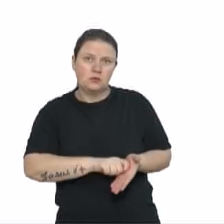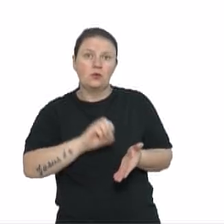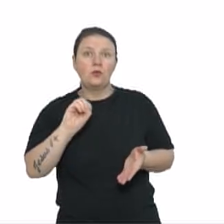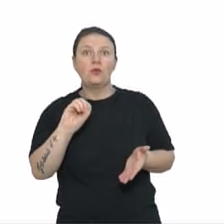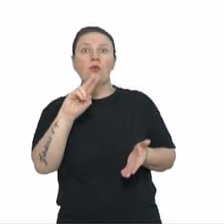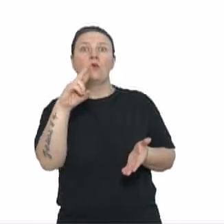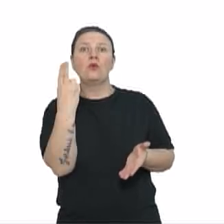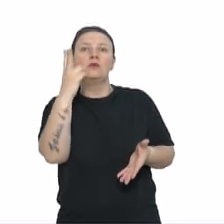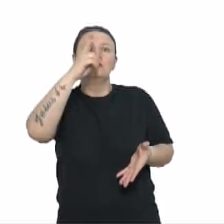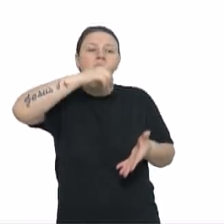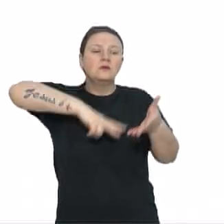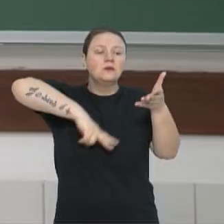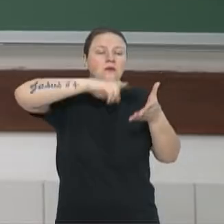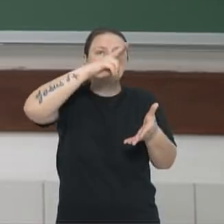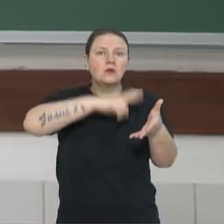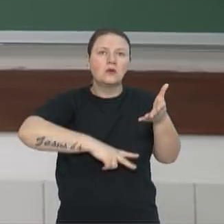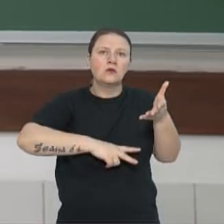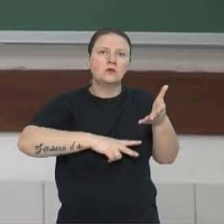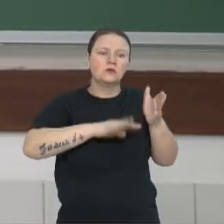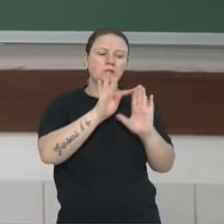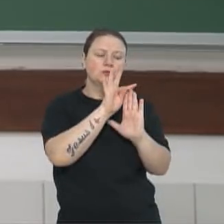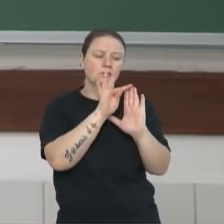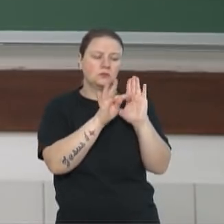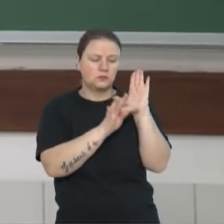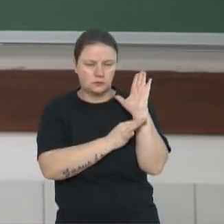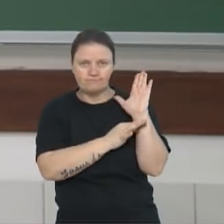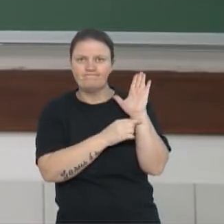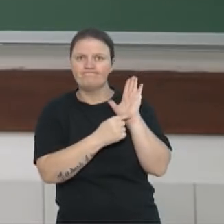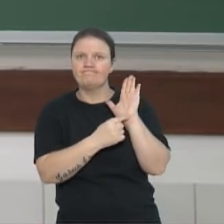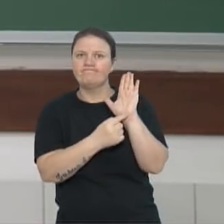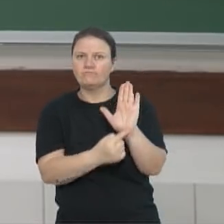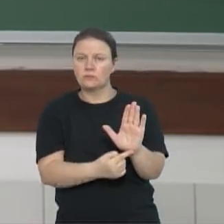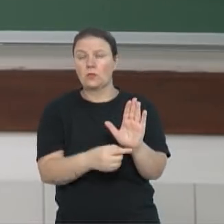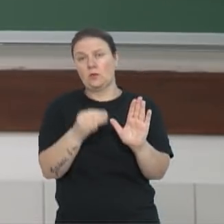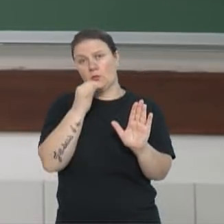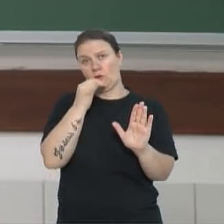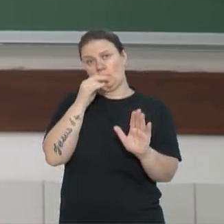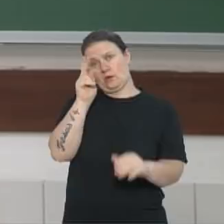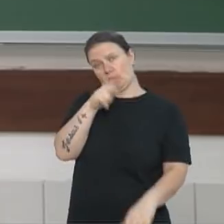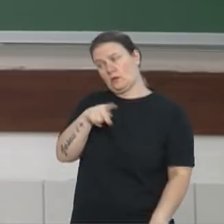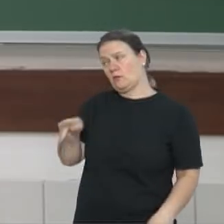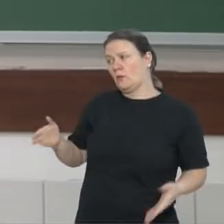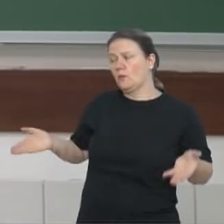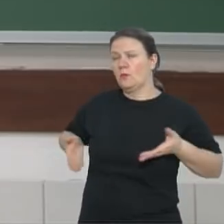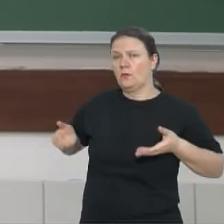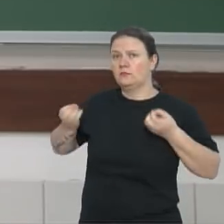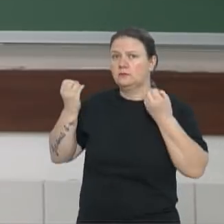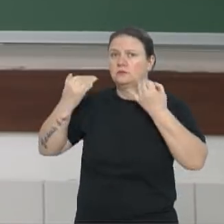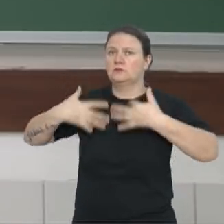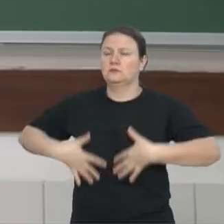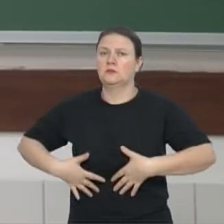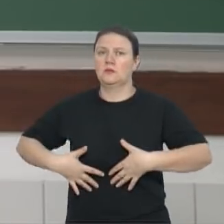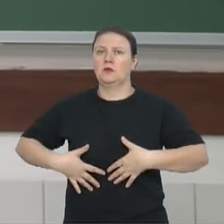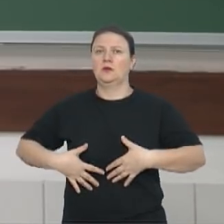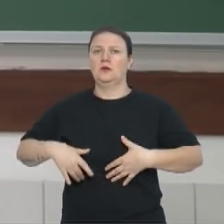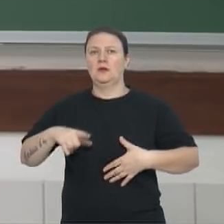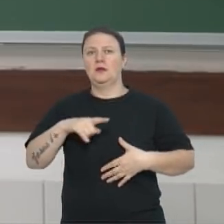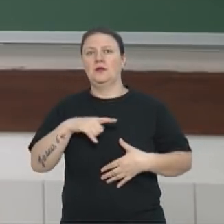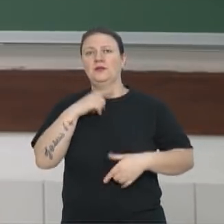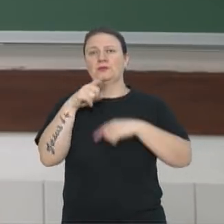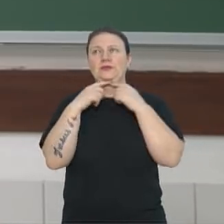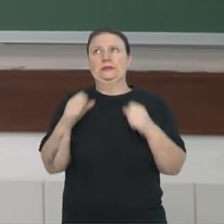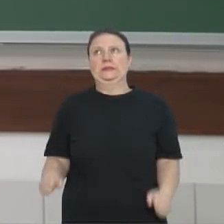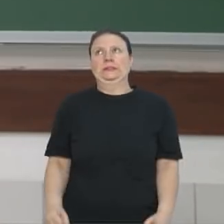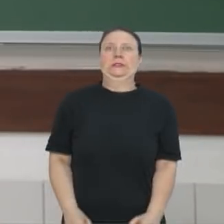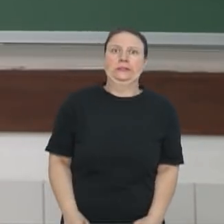a leitura de palavras. Aqui eu estou falando com vocês. Além de fazer esses gestos, porque eu não